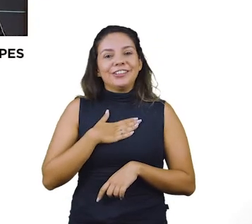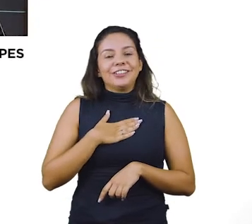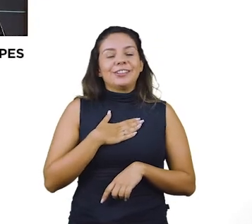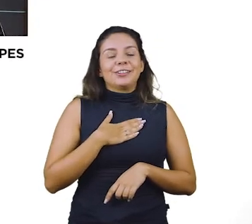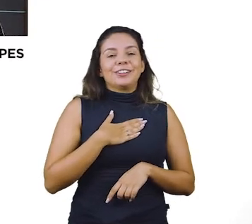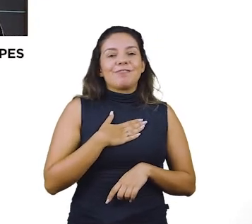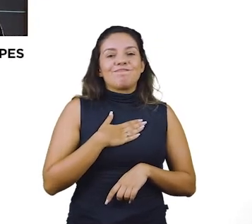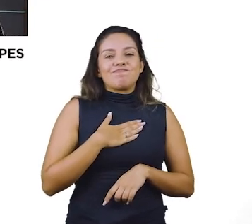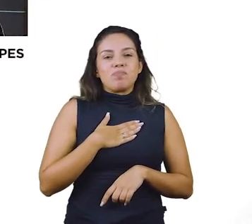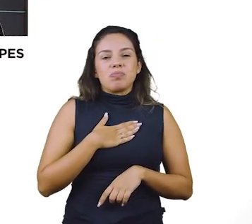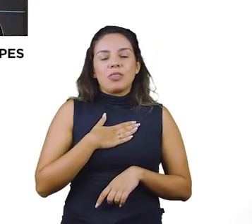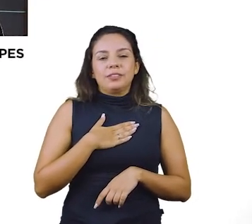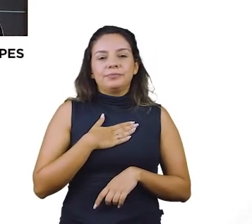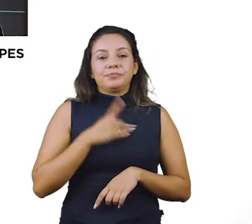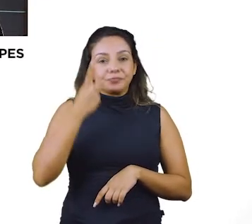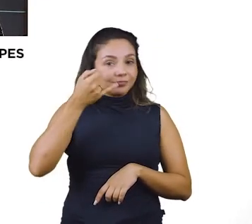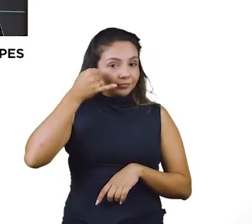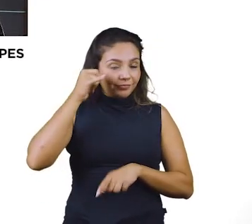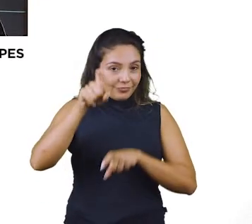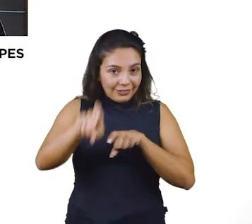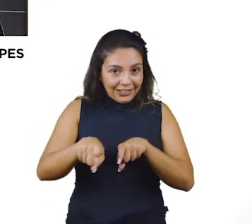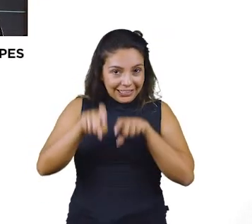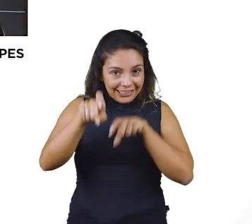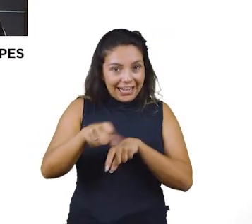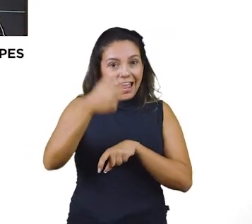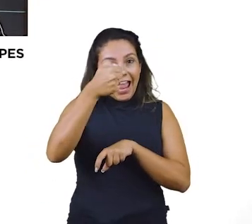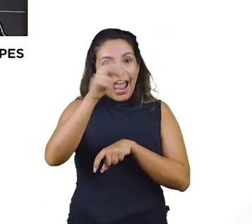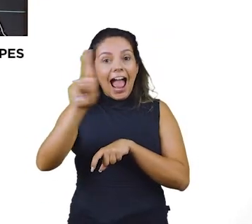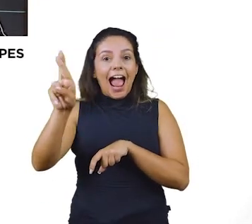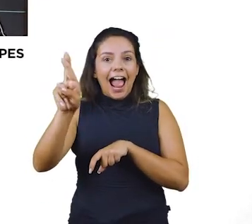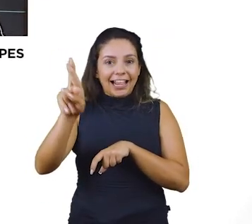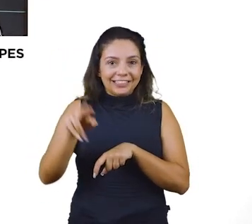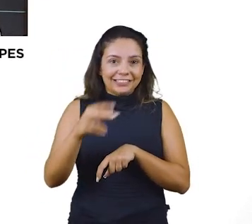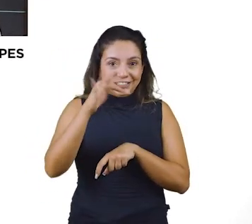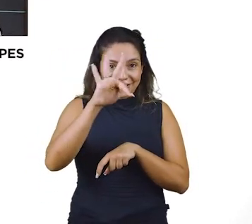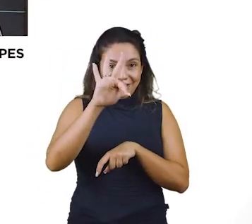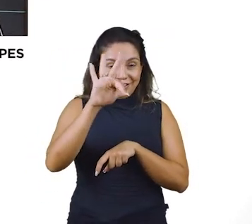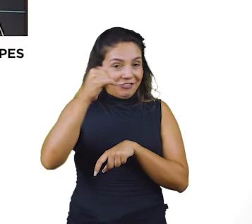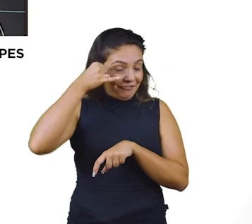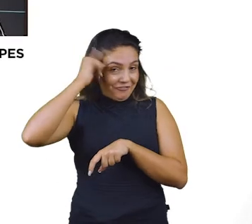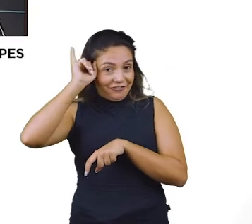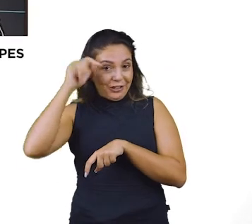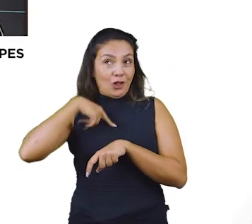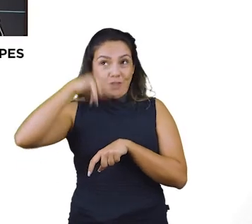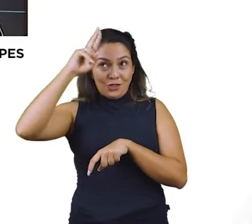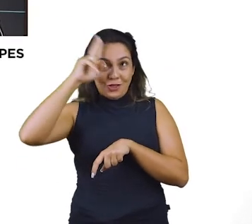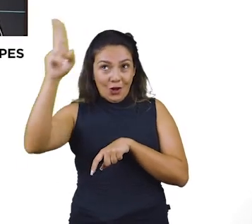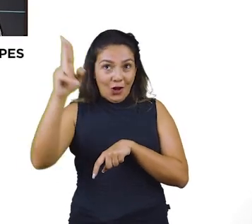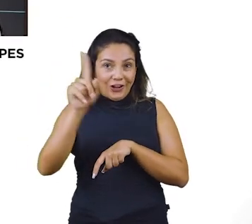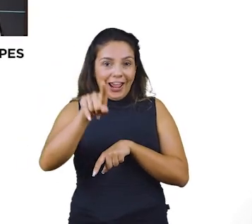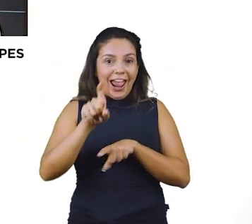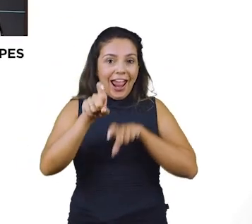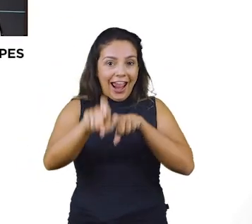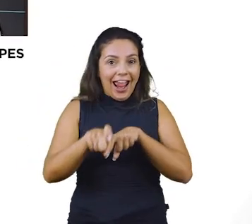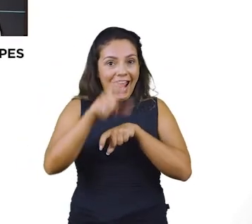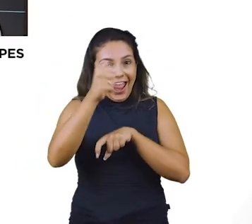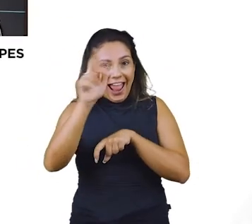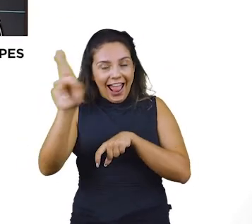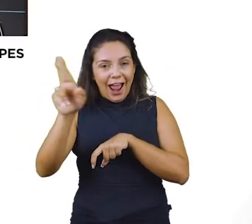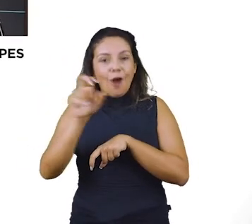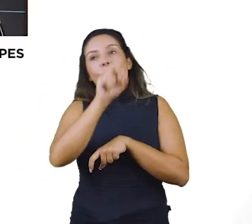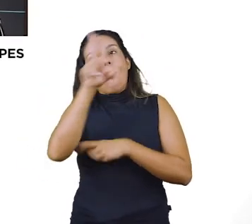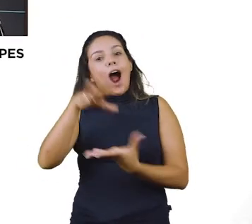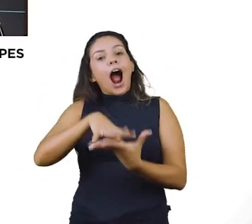diria Carlos de Andrade, um fazendeiro do ar. Ou então, como diz o meu querido amigo Fabrício Carpinejar, um fazendeiro de